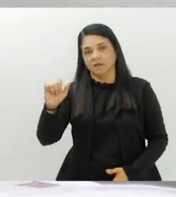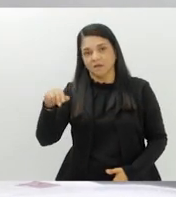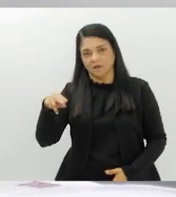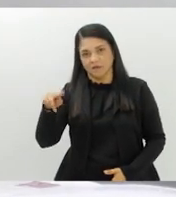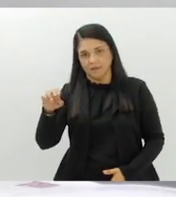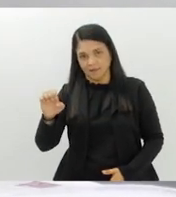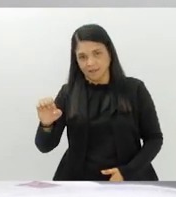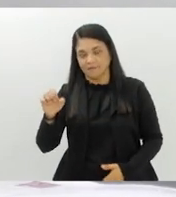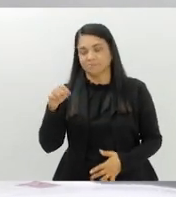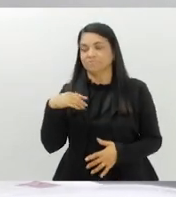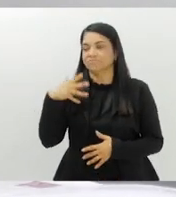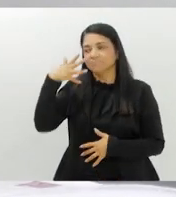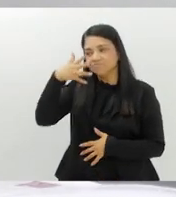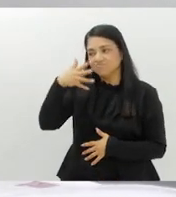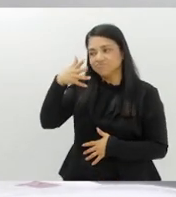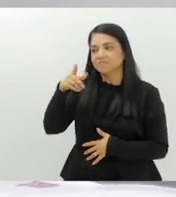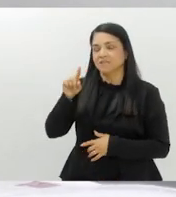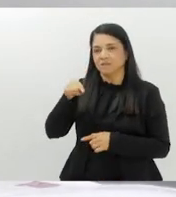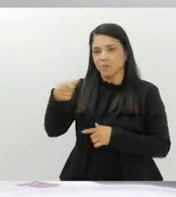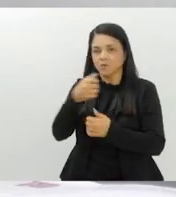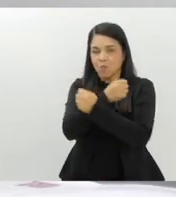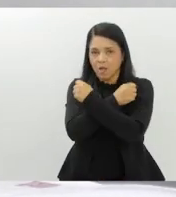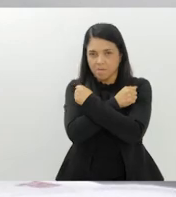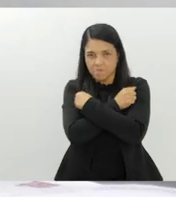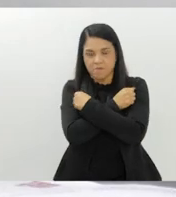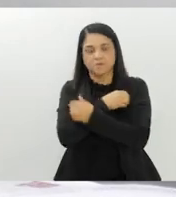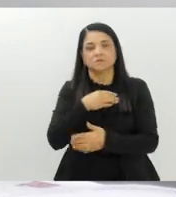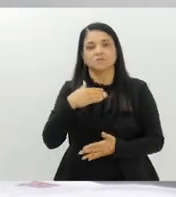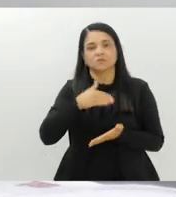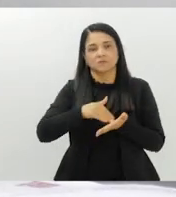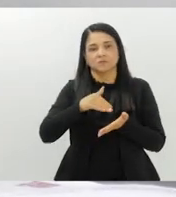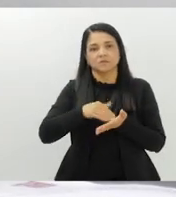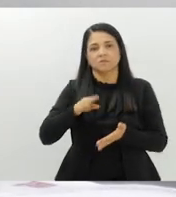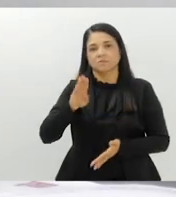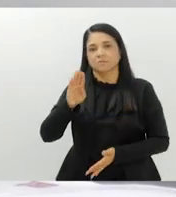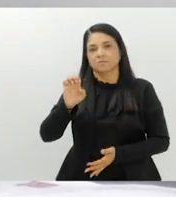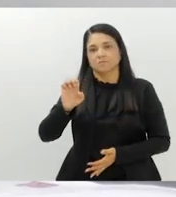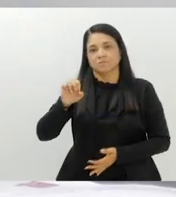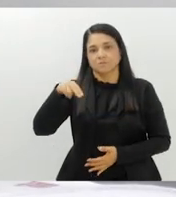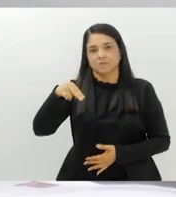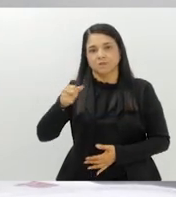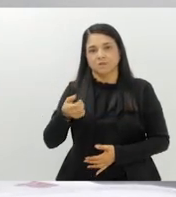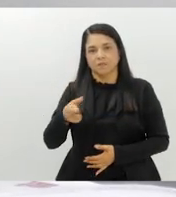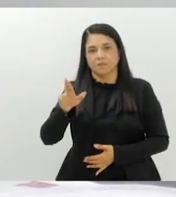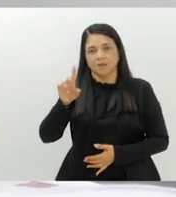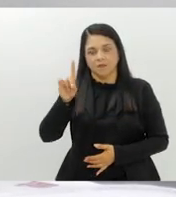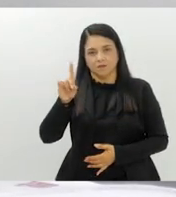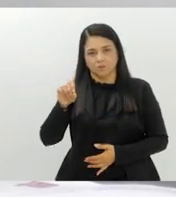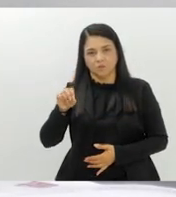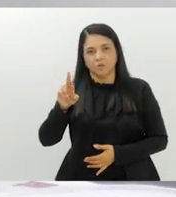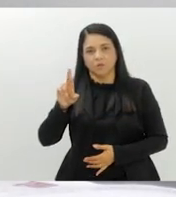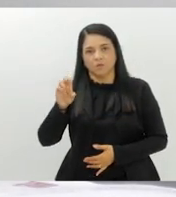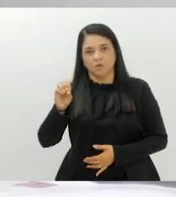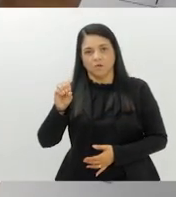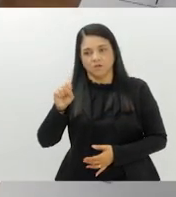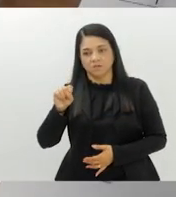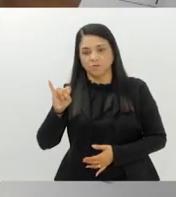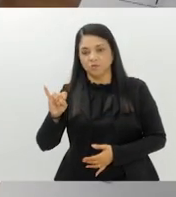transmita depois um abraço ao secretário Bernardo Rossi, com quem eu tenho afáveis